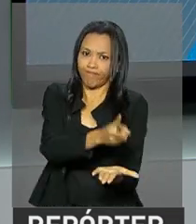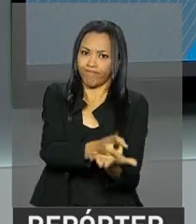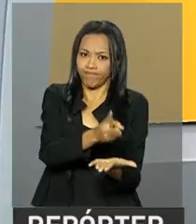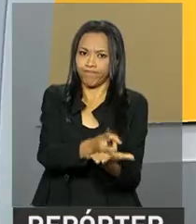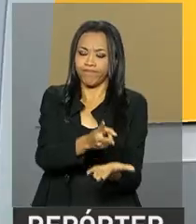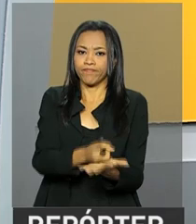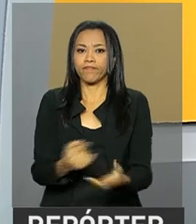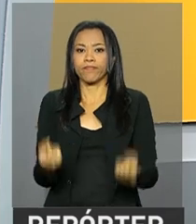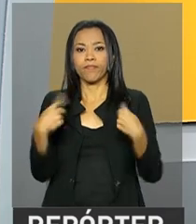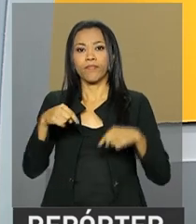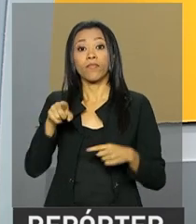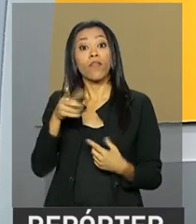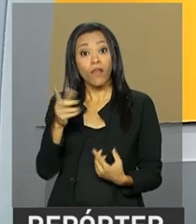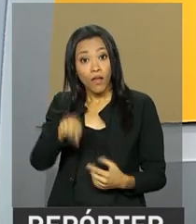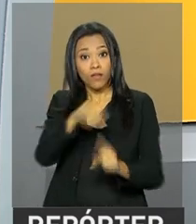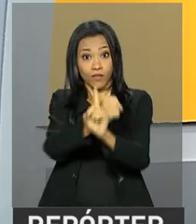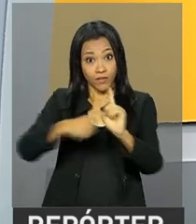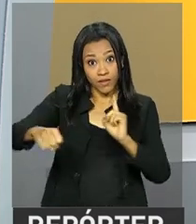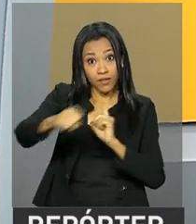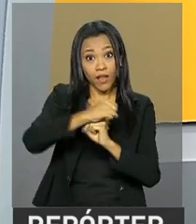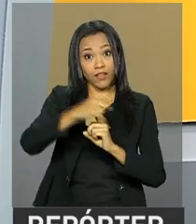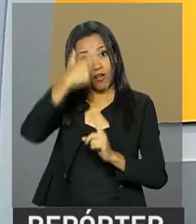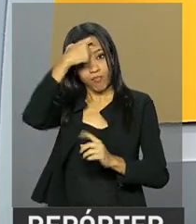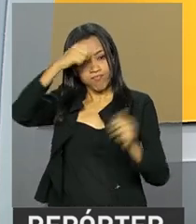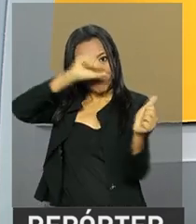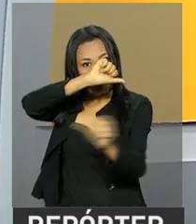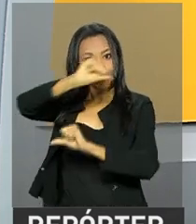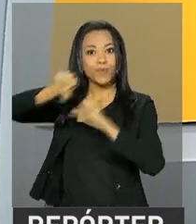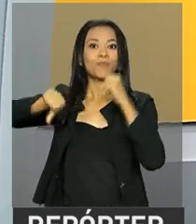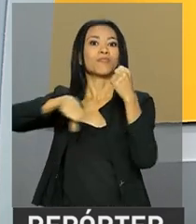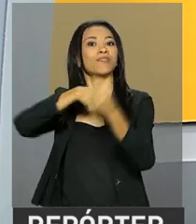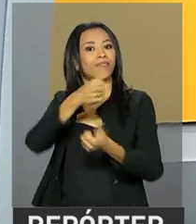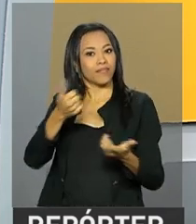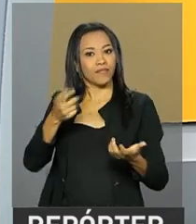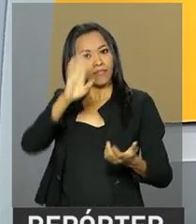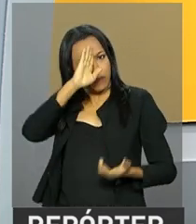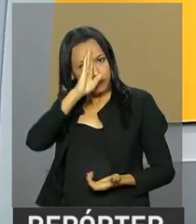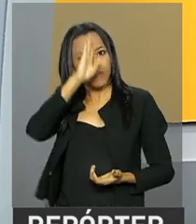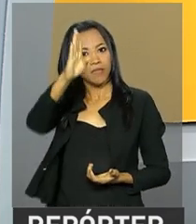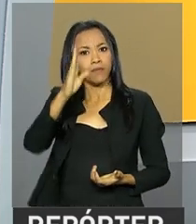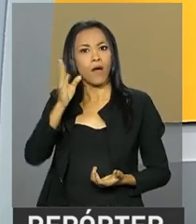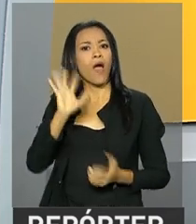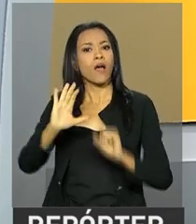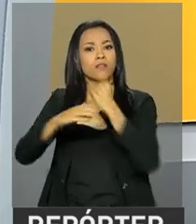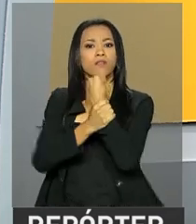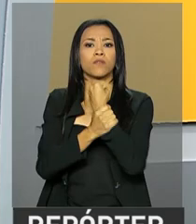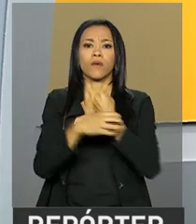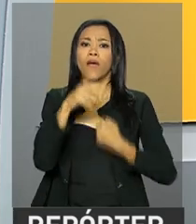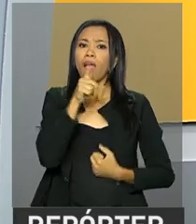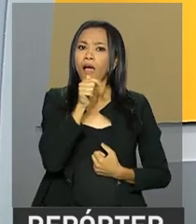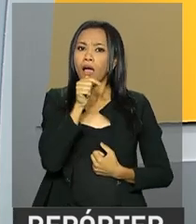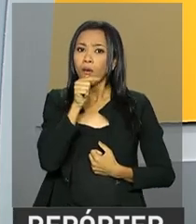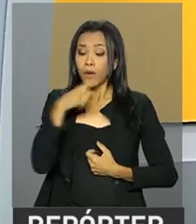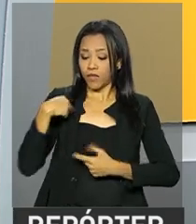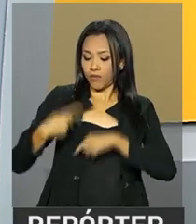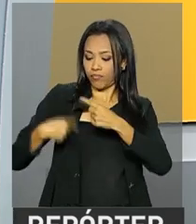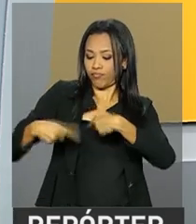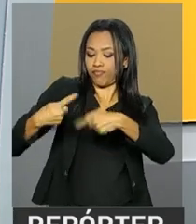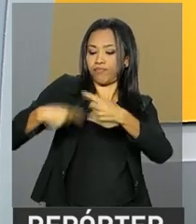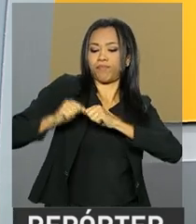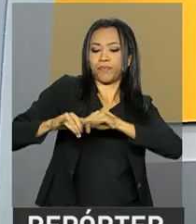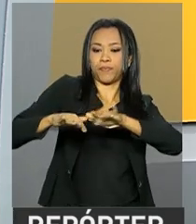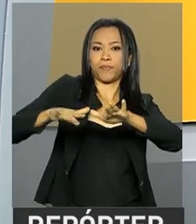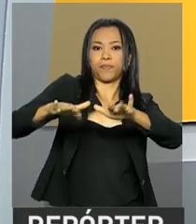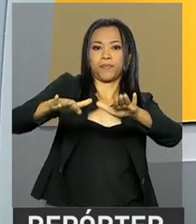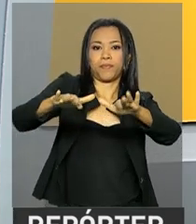permanente. É a sociedade se transformando em protagonista para garantir água às gerações futuras